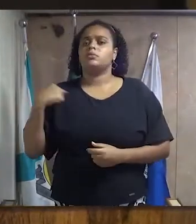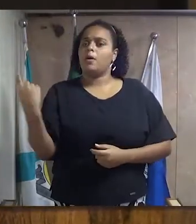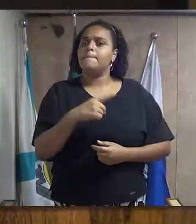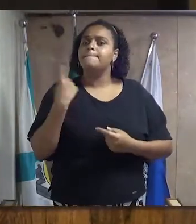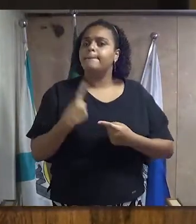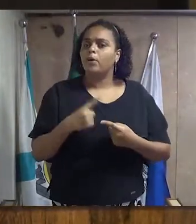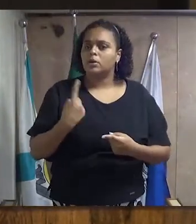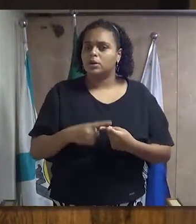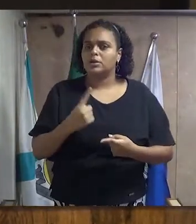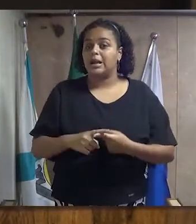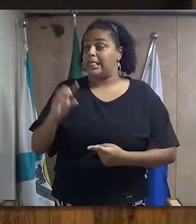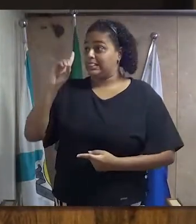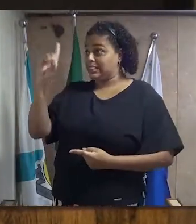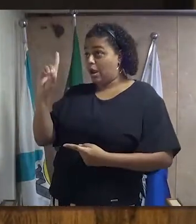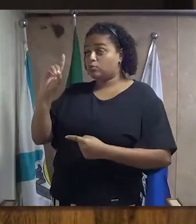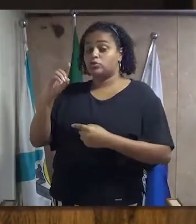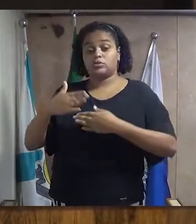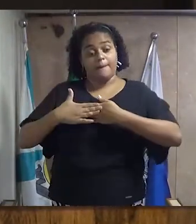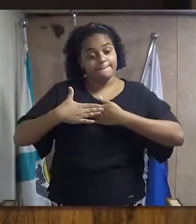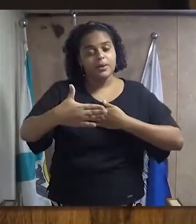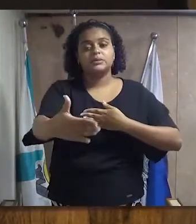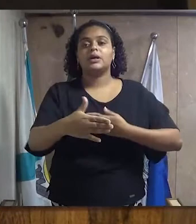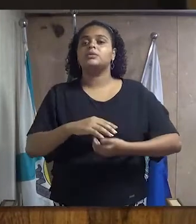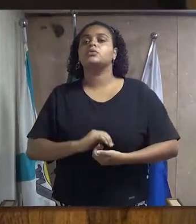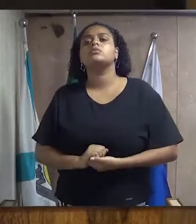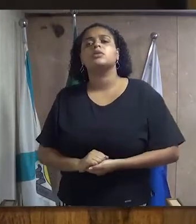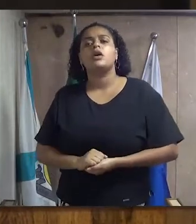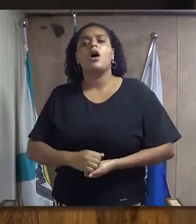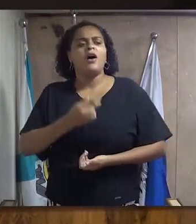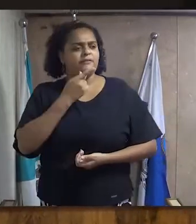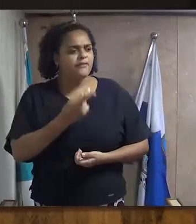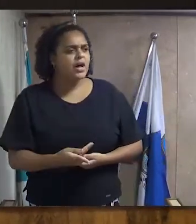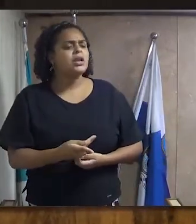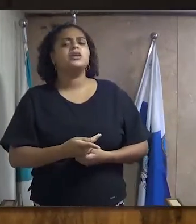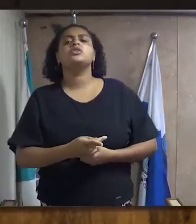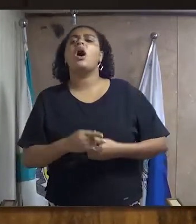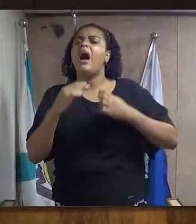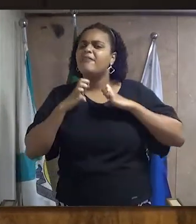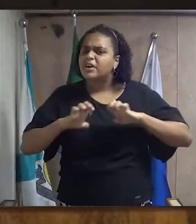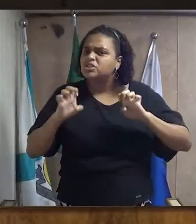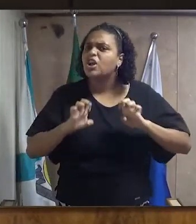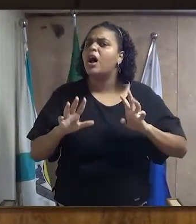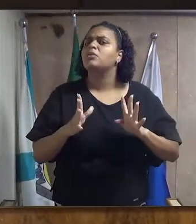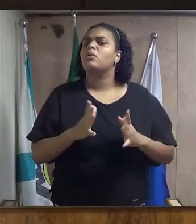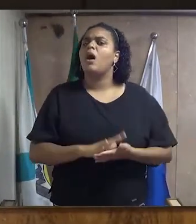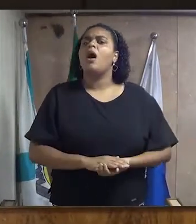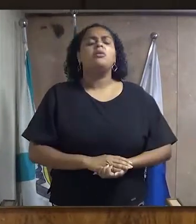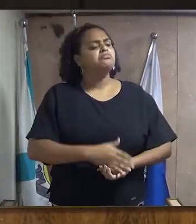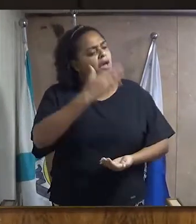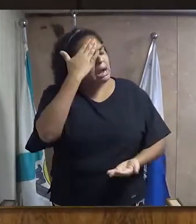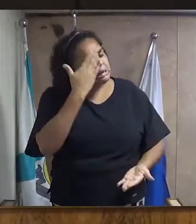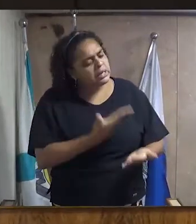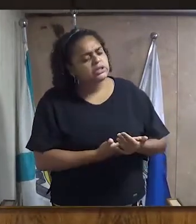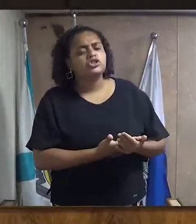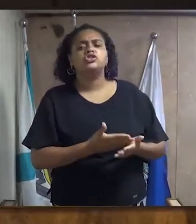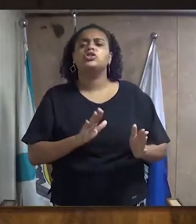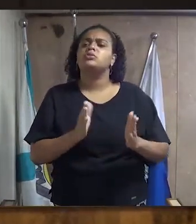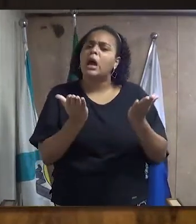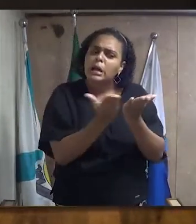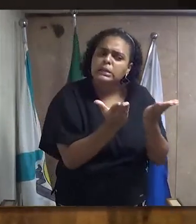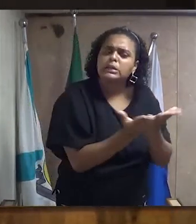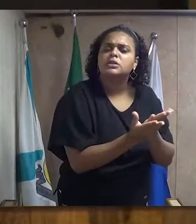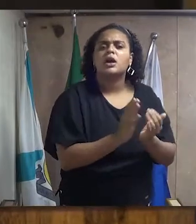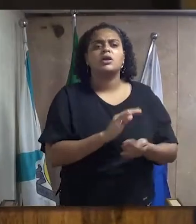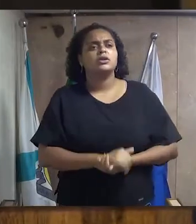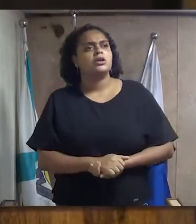porque Deus está à frente do mandato dele. E quando ele fala que é homem evangélico, eu acredito. E às vezes a pessoa fala, como